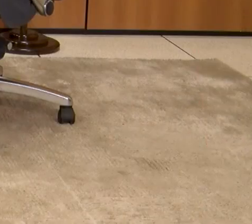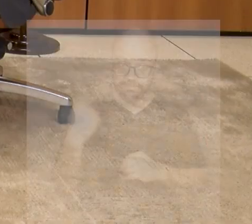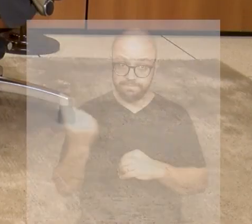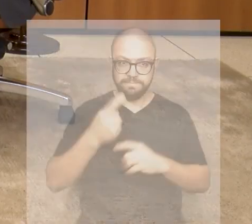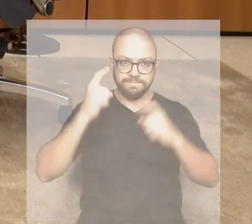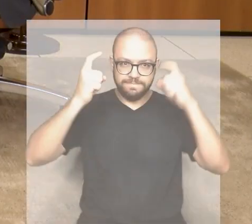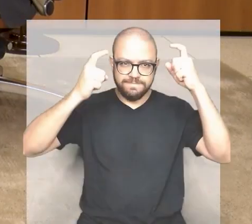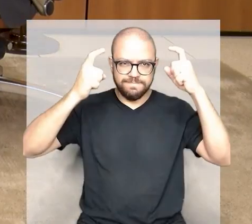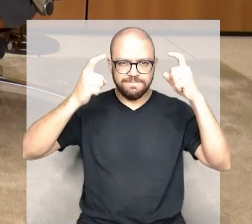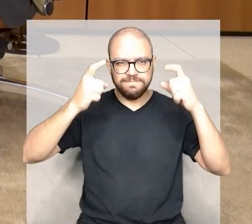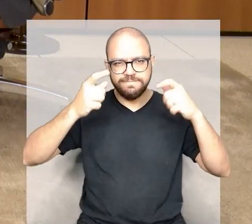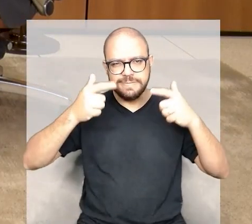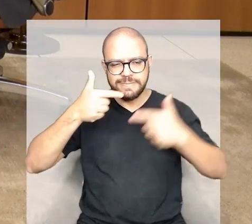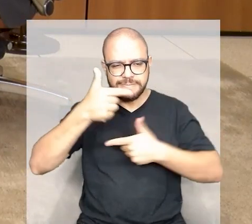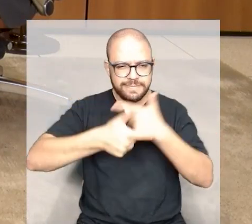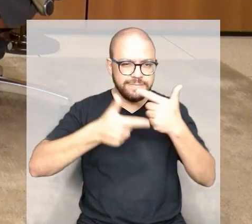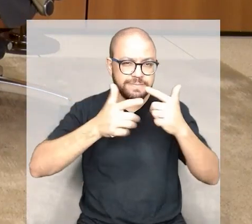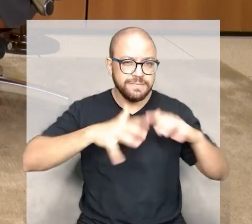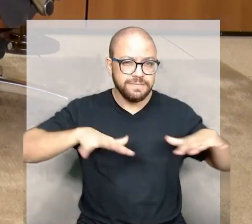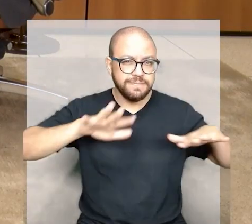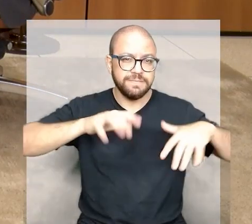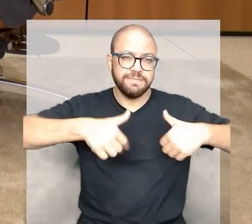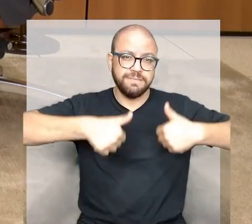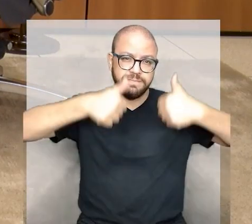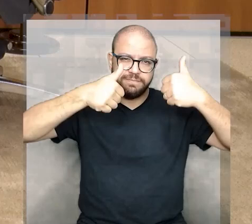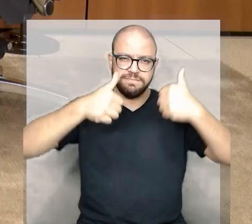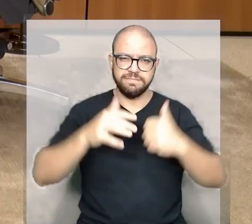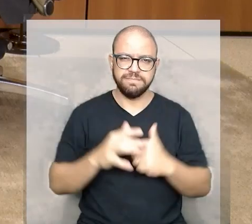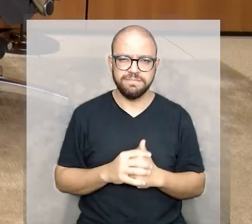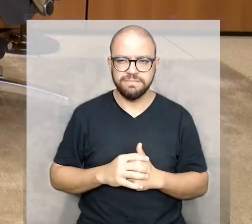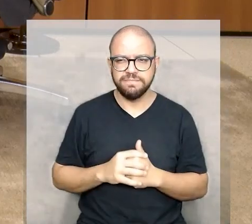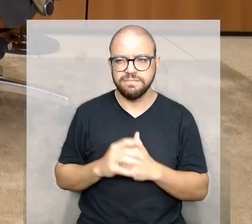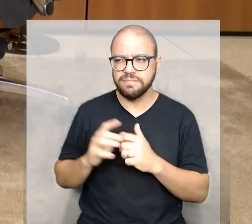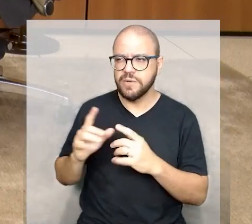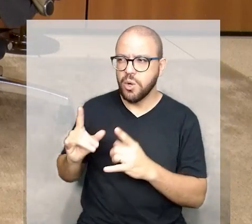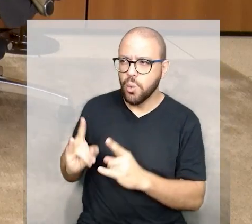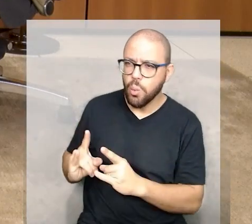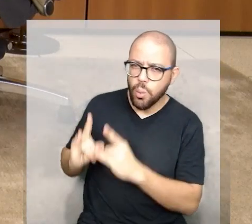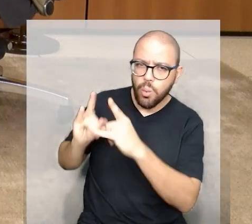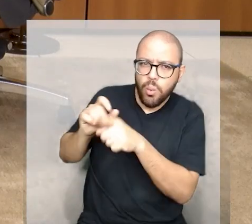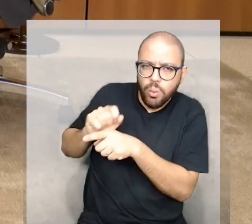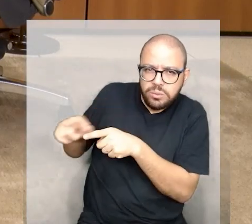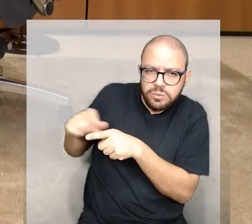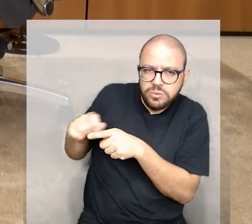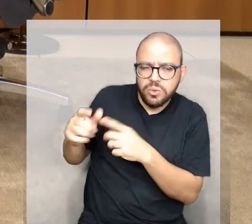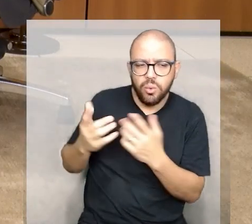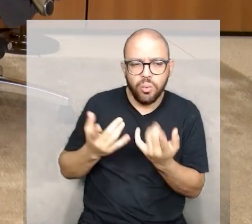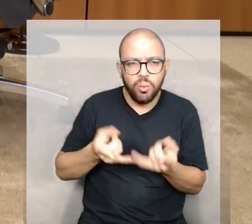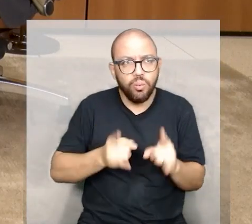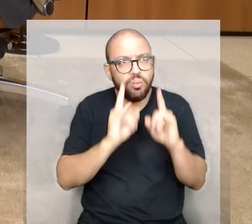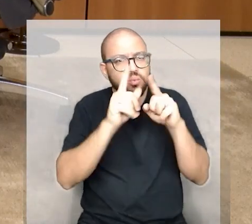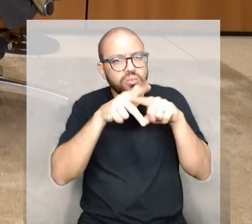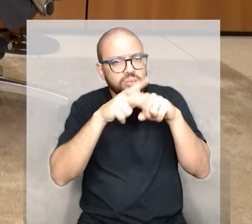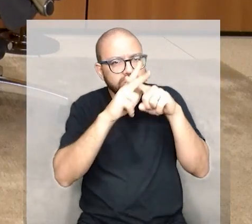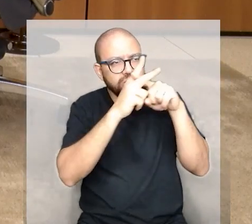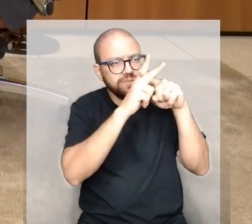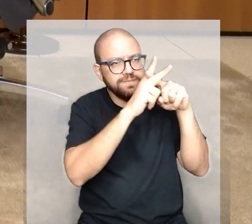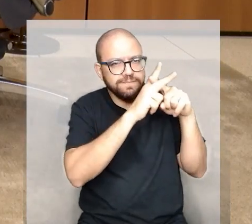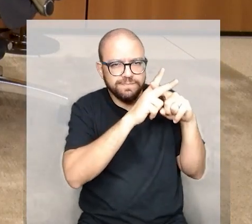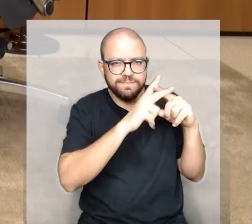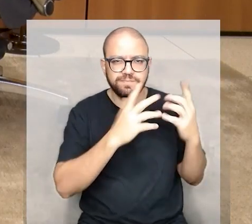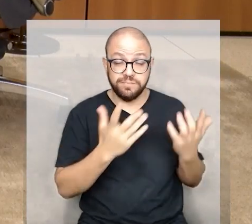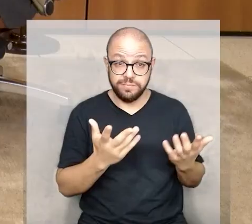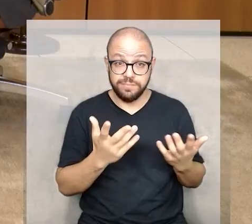Nós nos preocupamos em dar melhores condições de trabalho a todos e todas, seja alugando sedes, reformando sedes, comprando